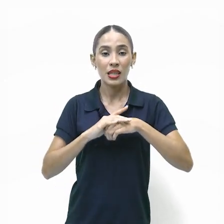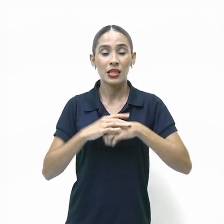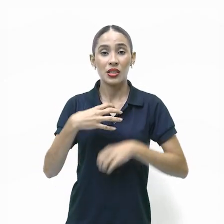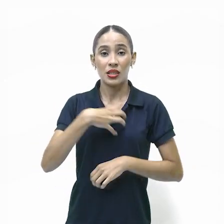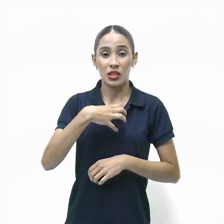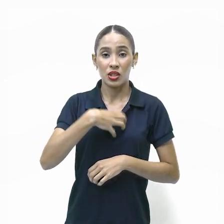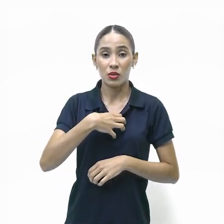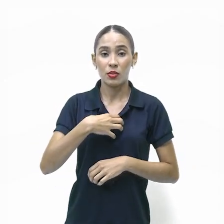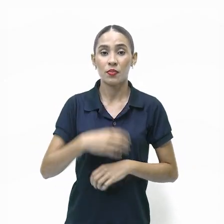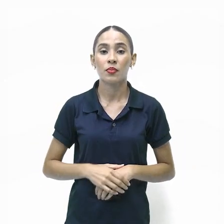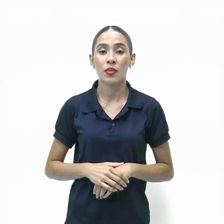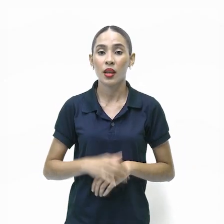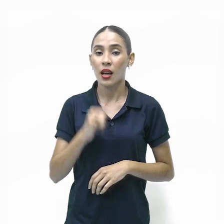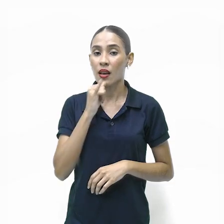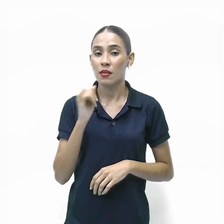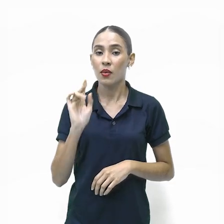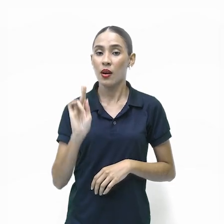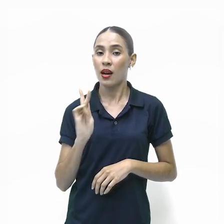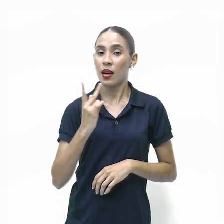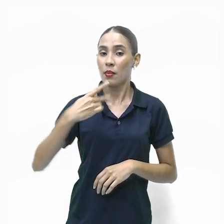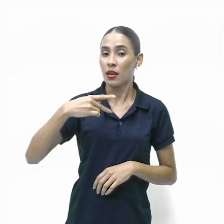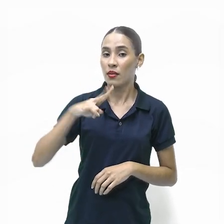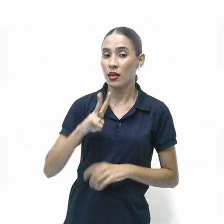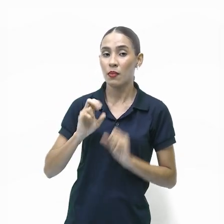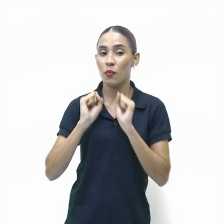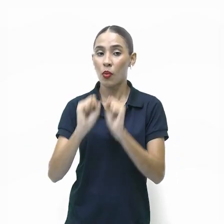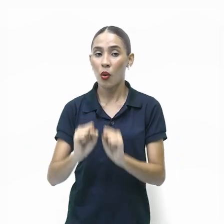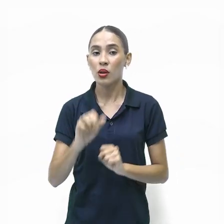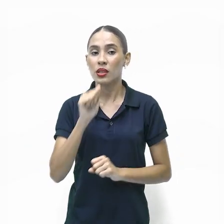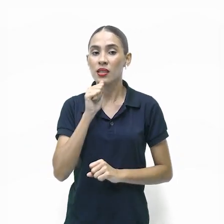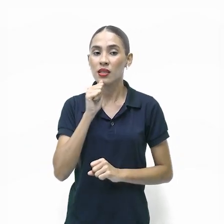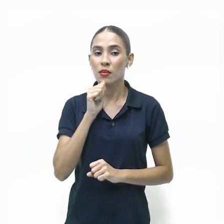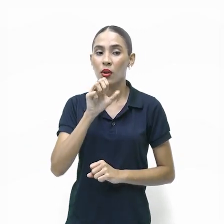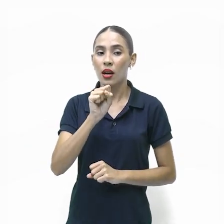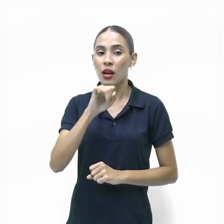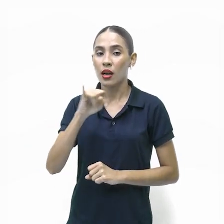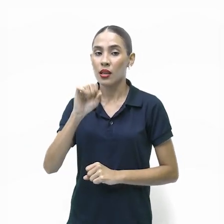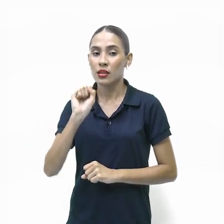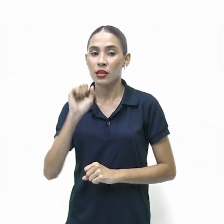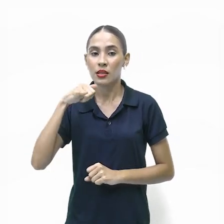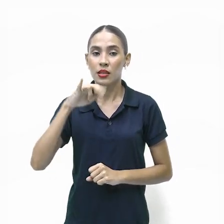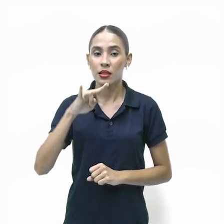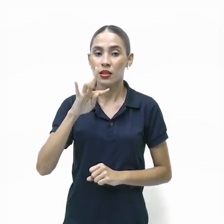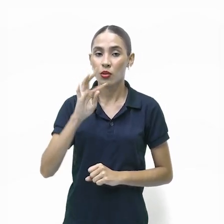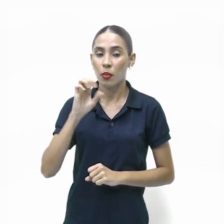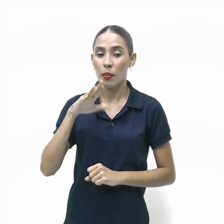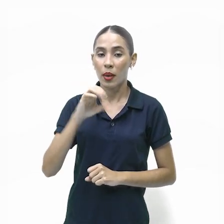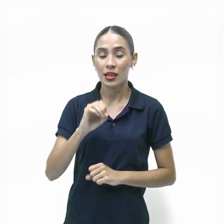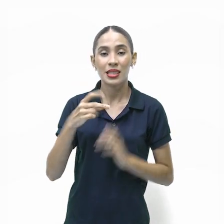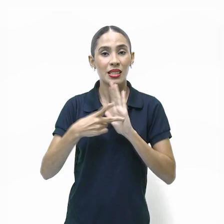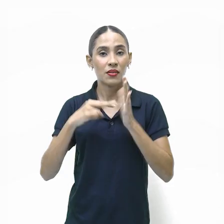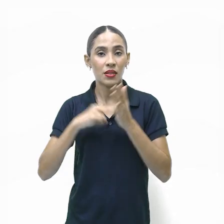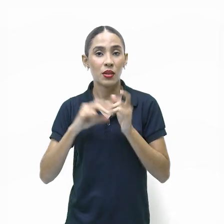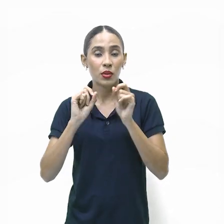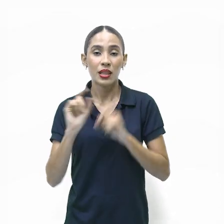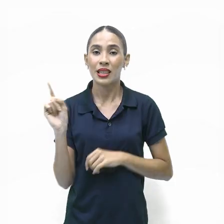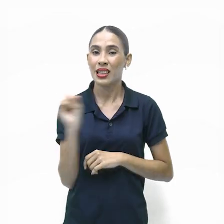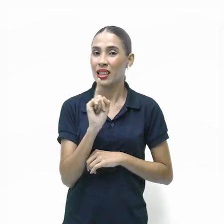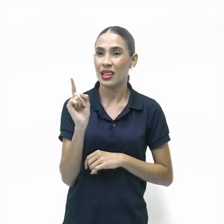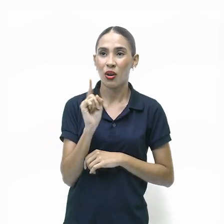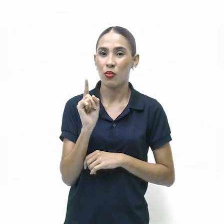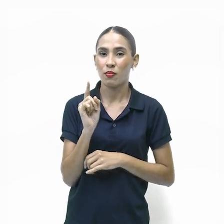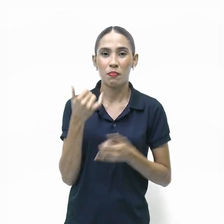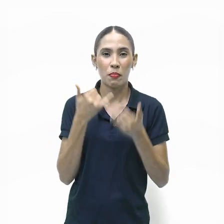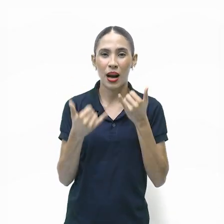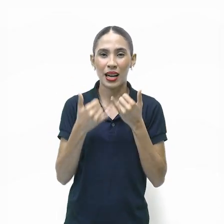relacionados. A infecção pelo HPV, ela pode ser assintomática, ou seja, assintomática, ela não